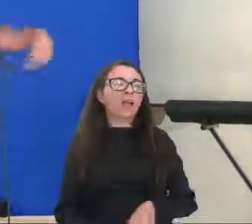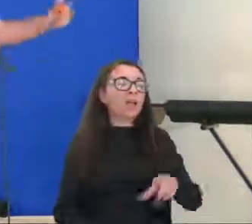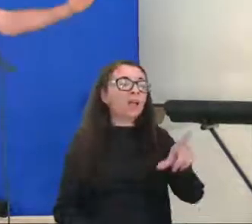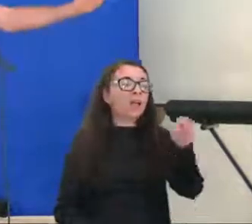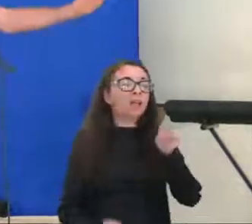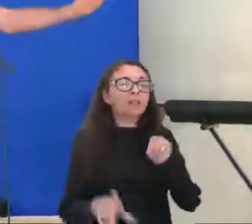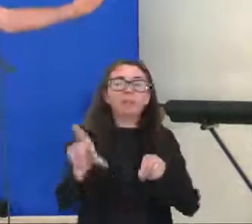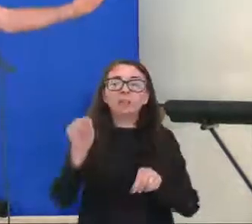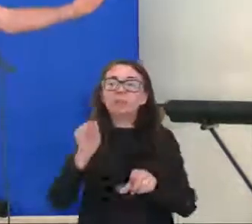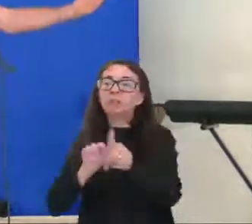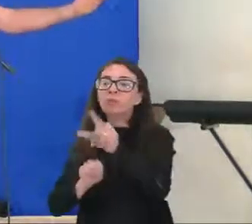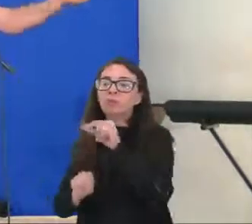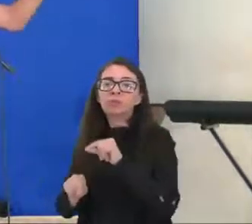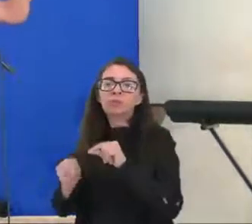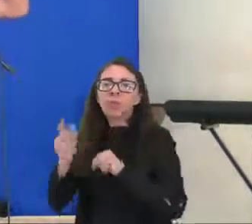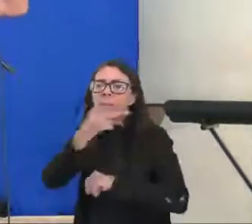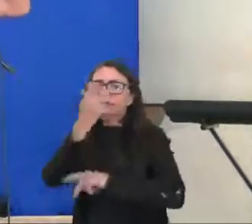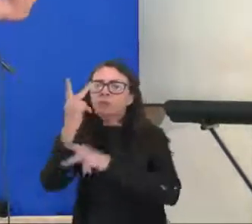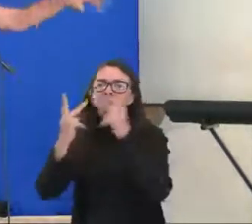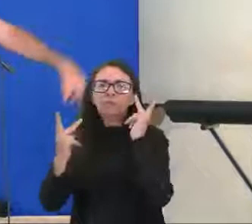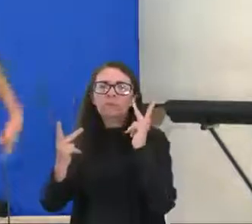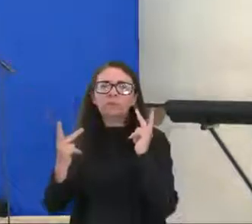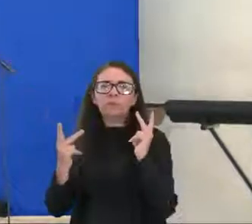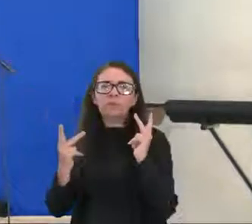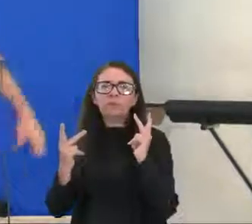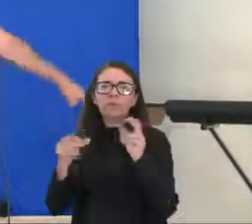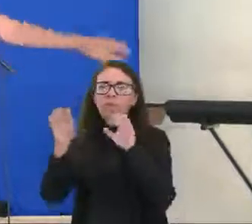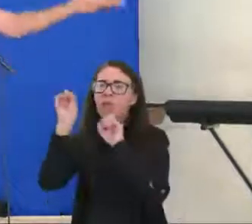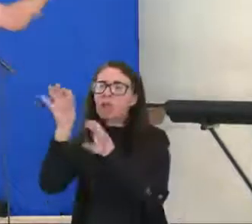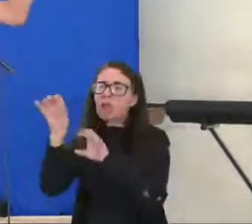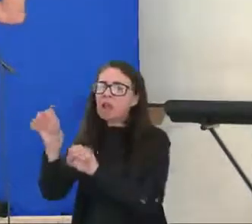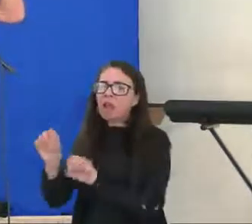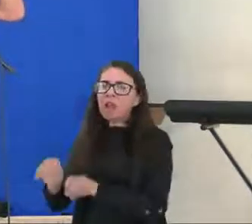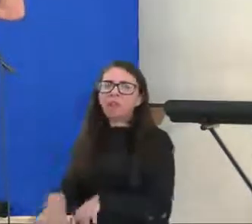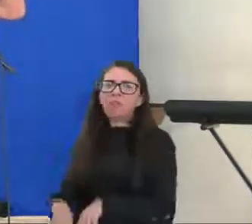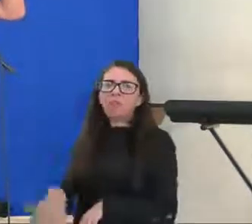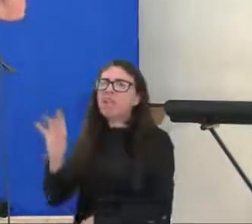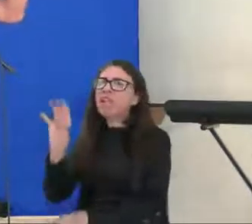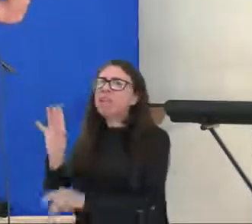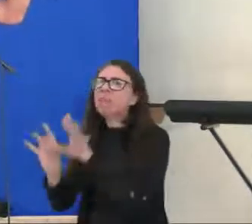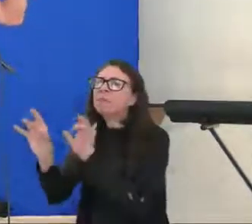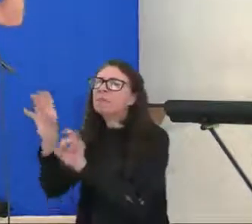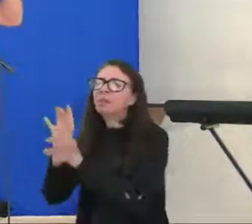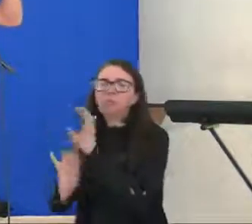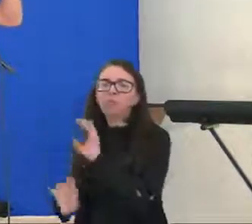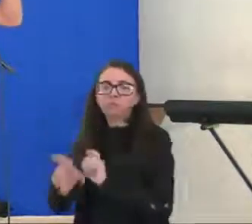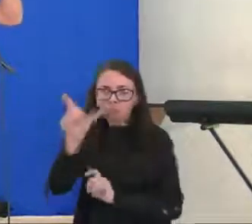espiritual com o corpo material. Quantos membros? Quem estudou